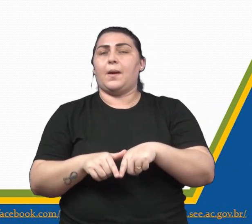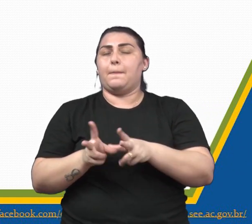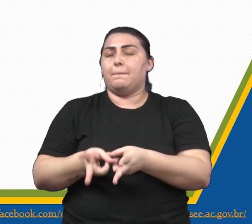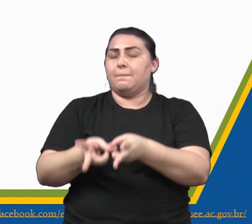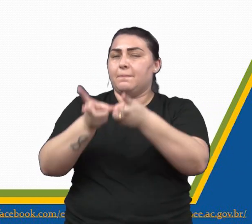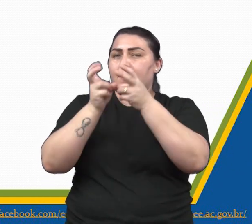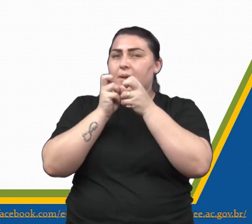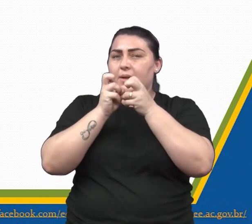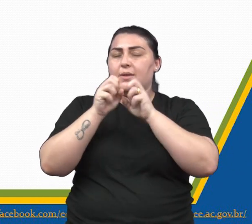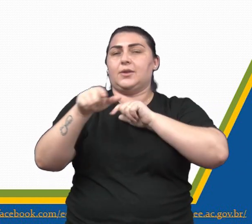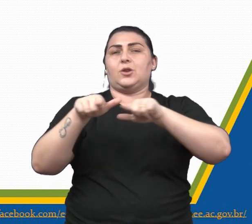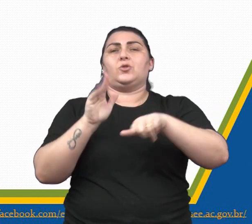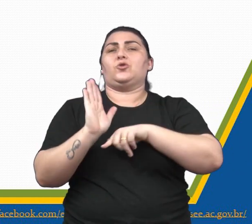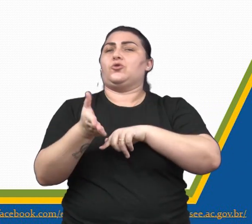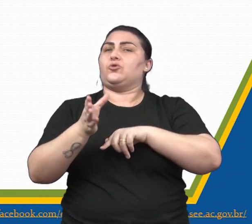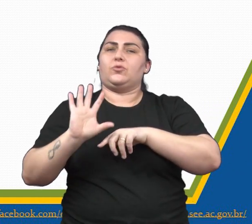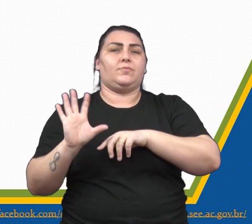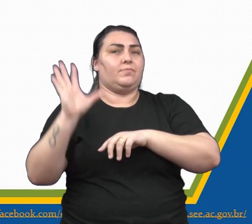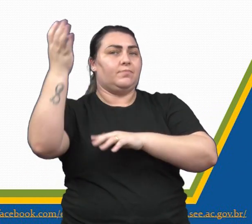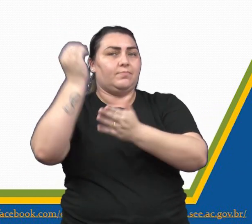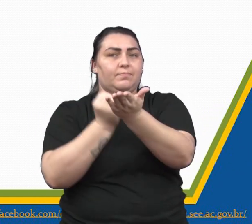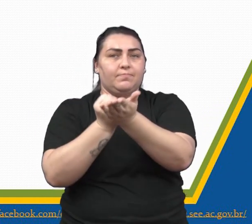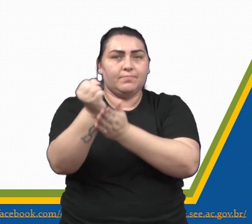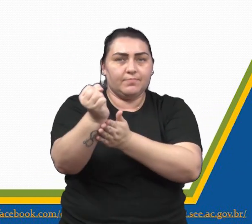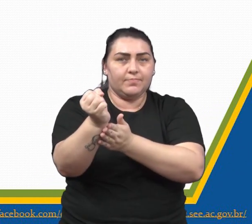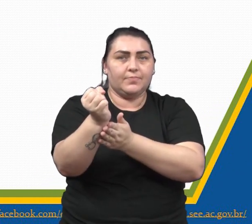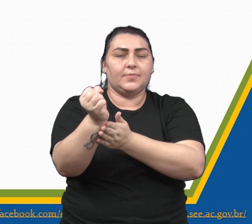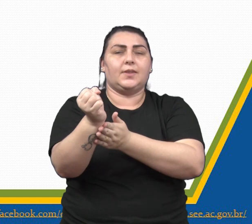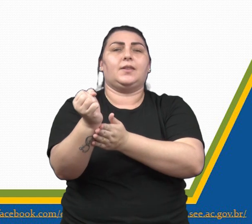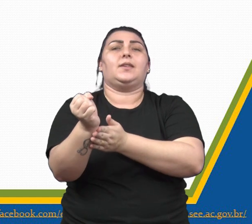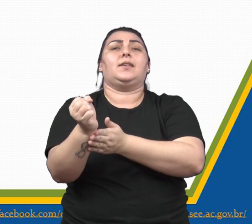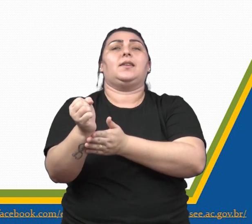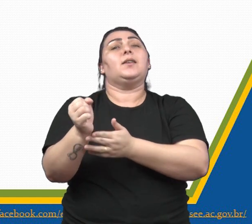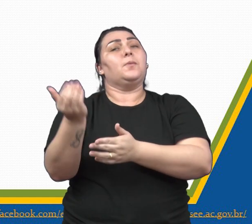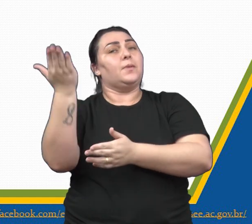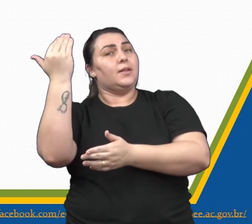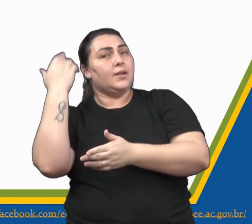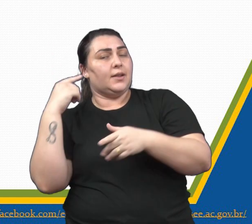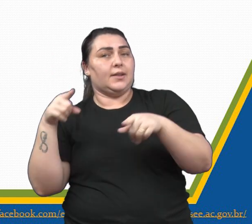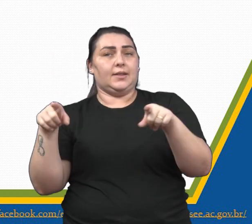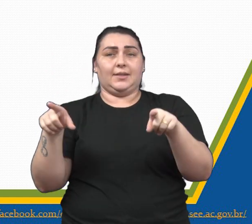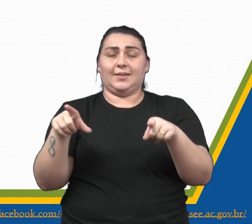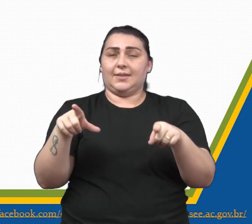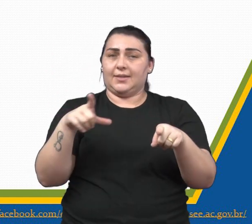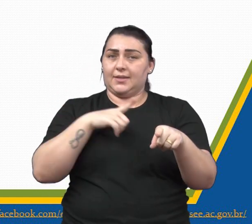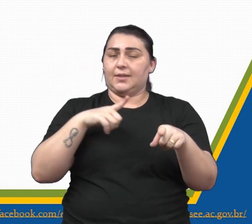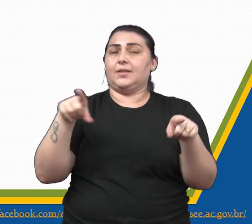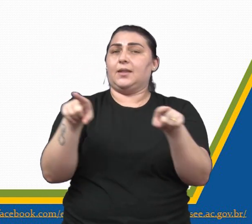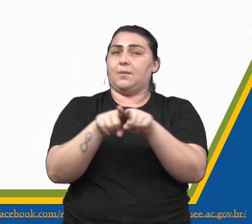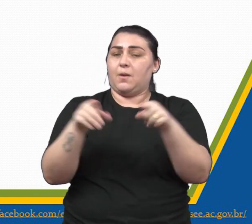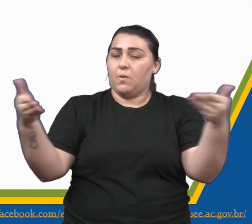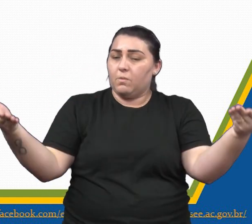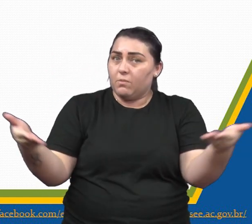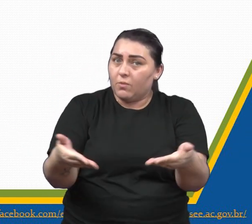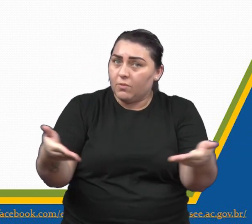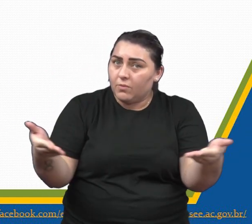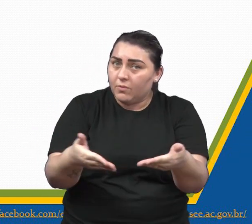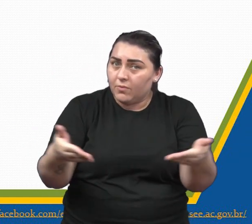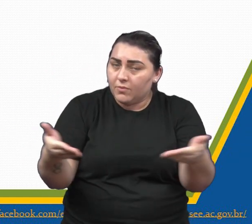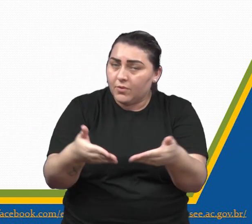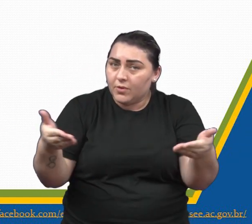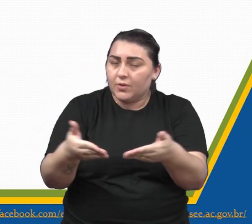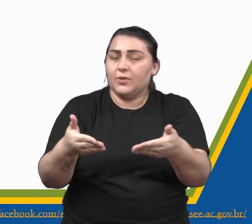de trabalhar já aconteceu. Além do tempo pretérito, temos o tempo presente. Quando uma ação